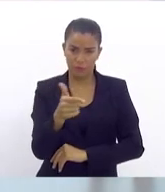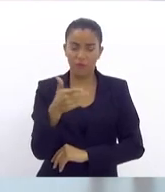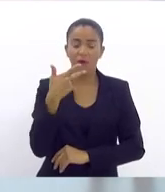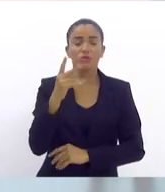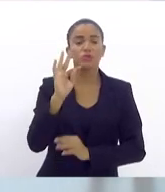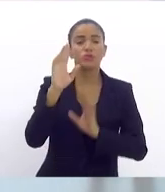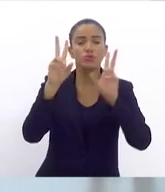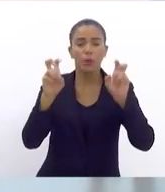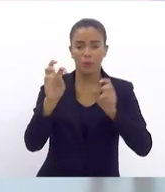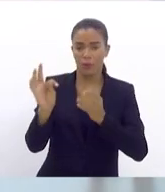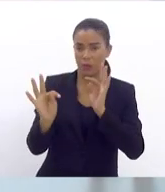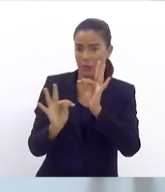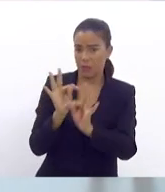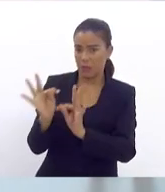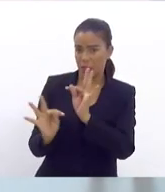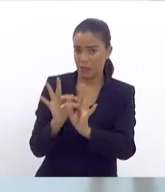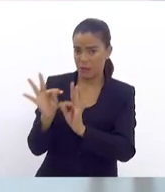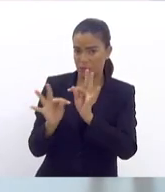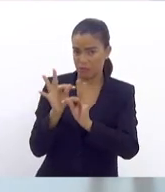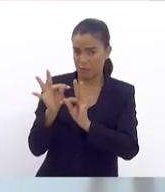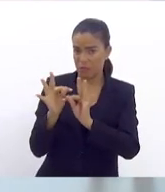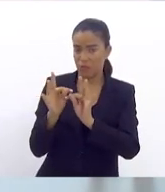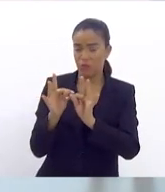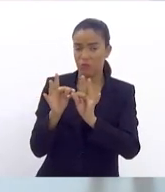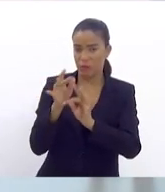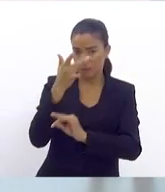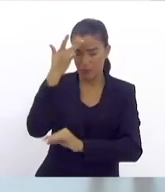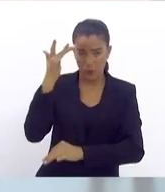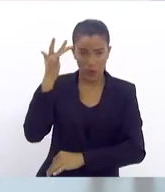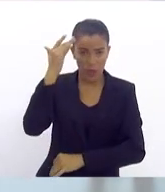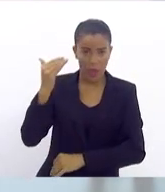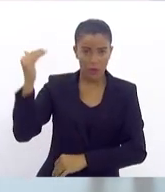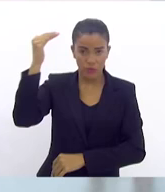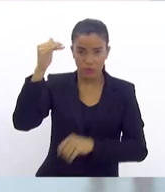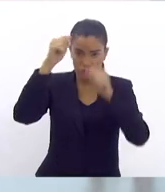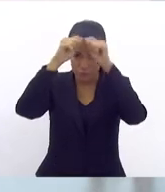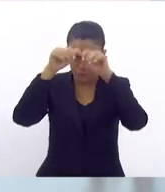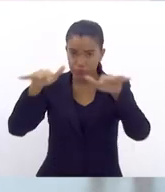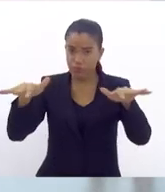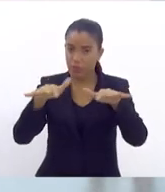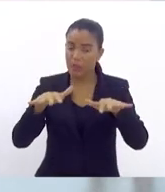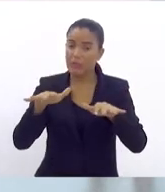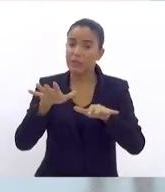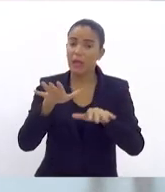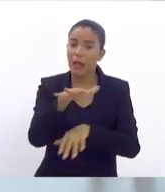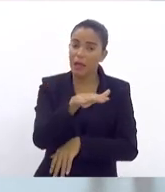adulto com transtornos do espectro autista na rede pública de saúde.